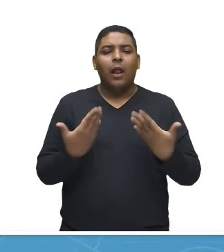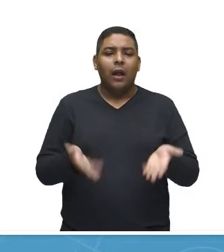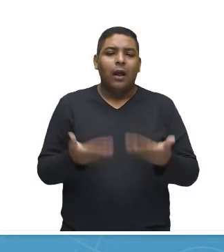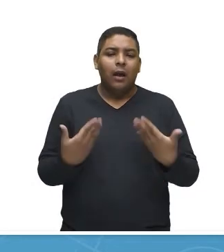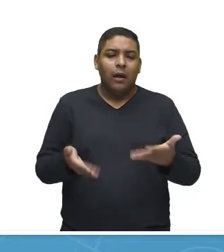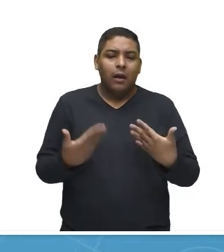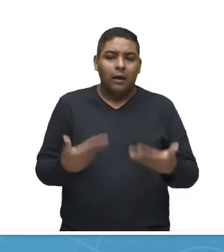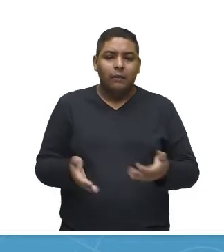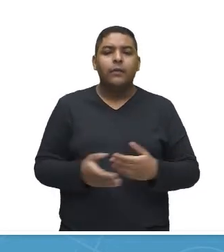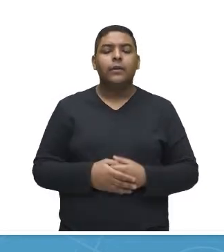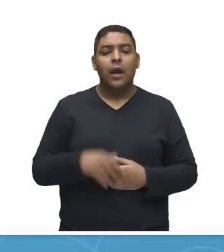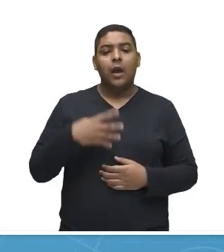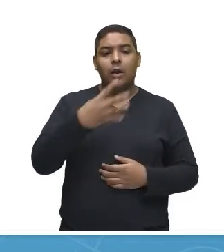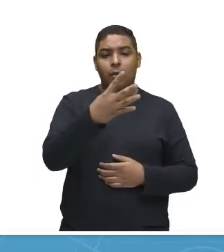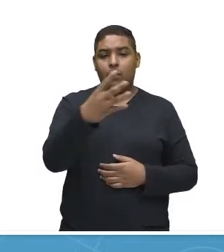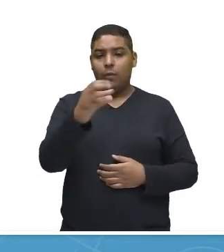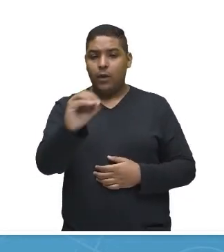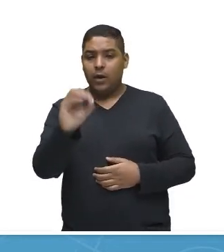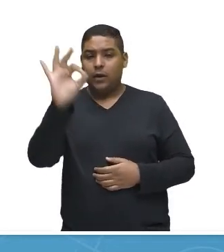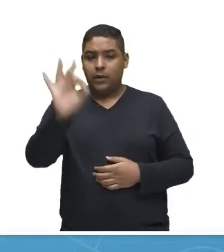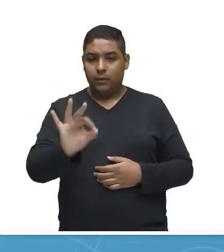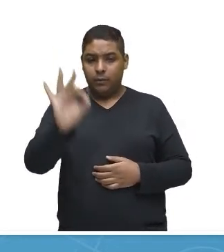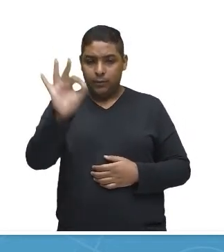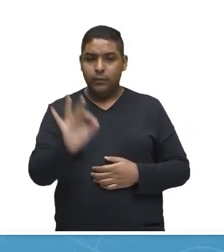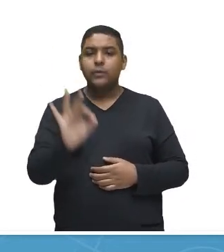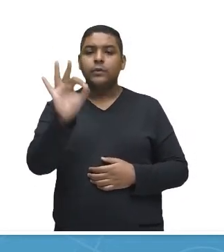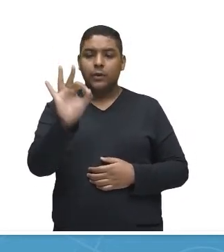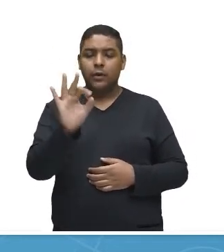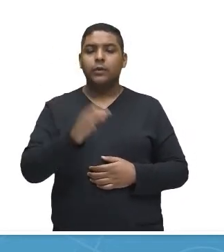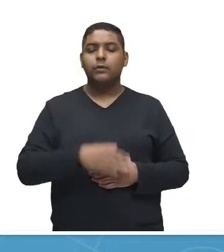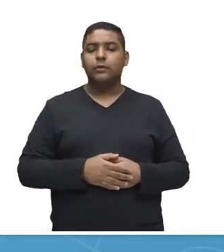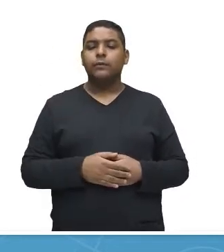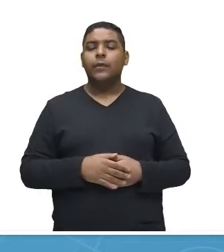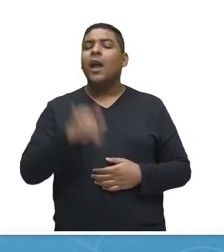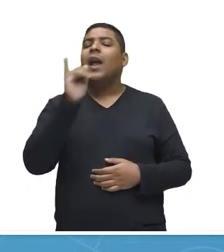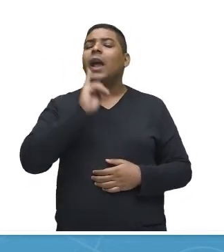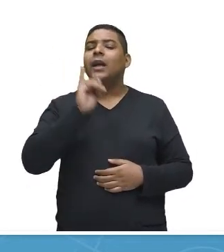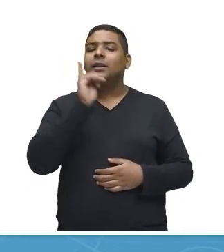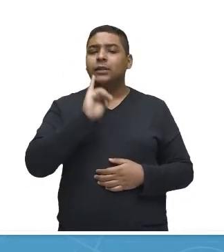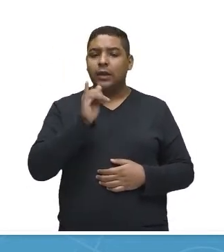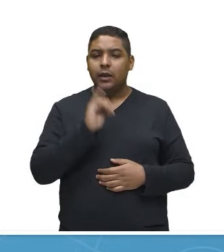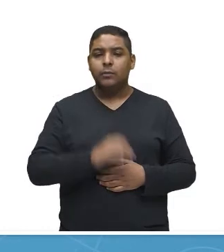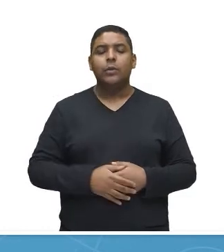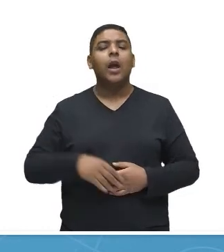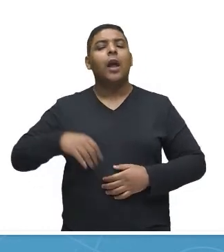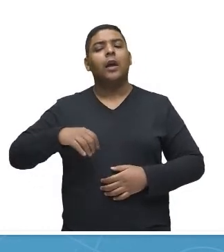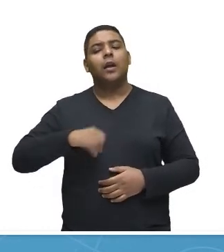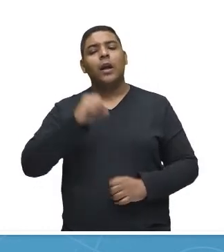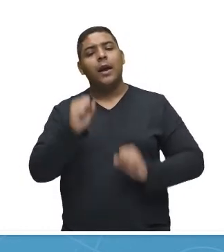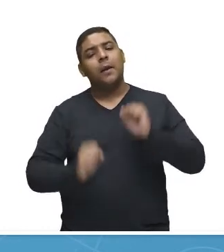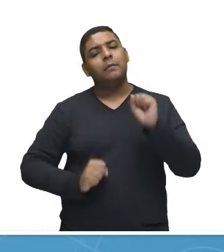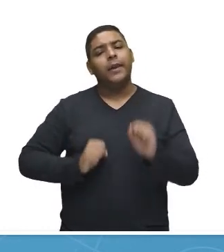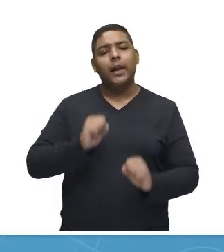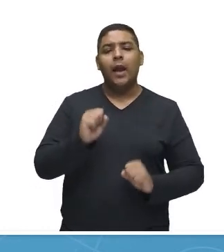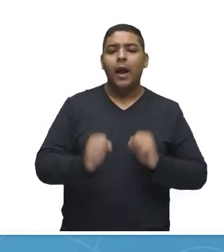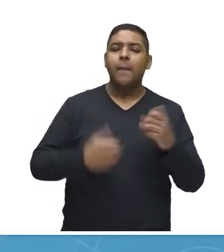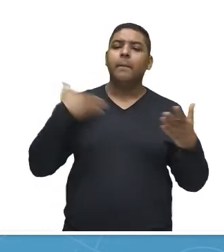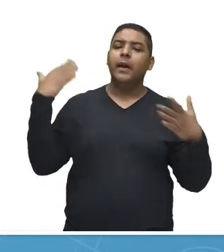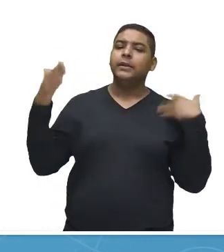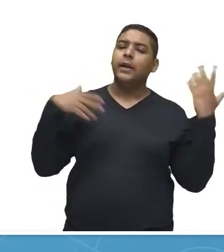até 40%, né, a gente está nessa baixa intensidade, que pode ser o caminhar, passear com o